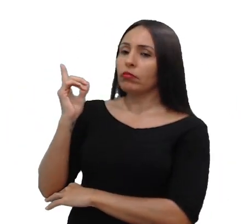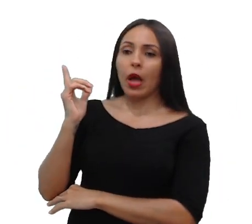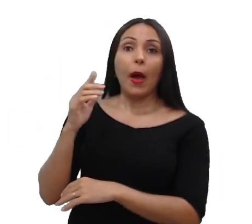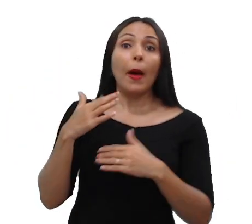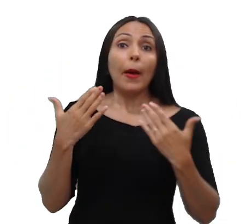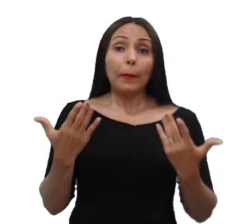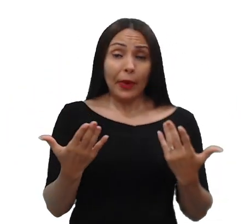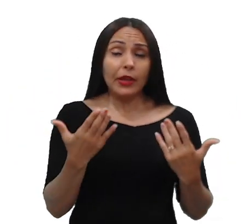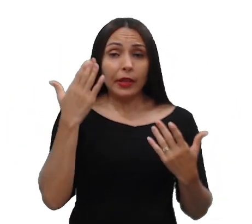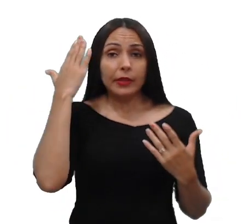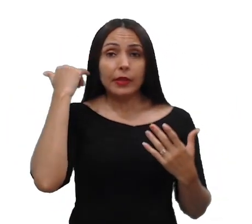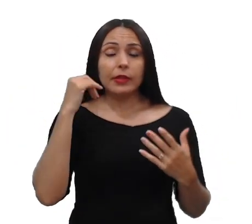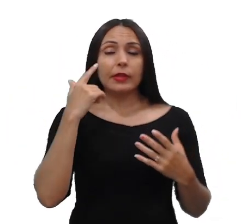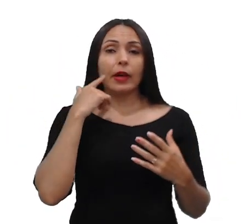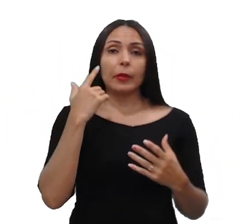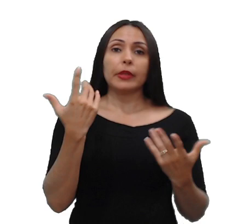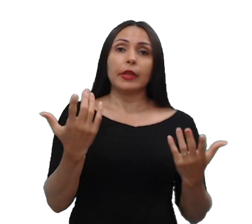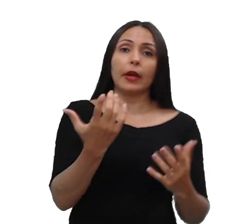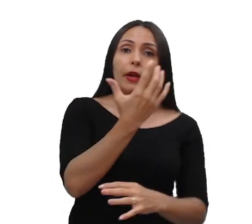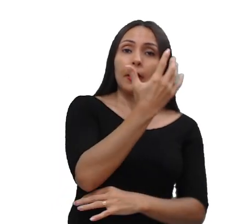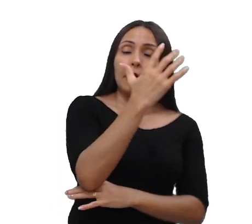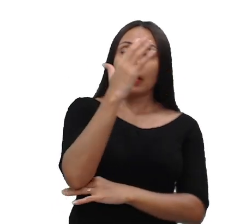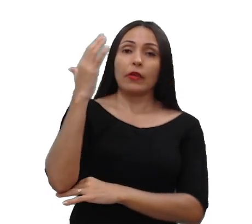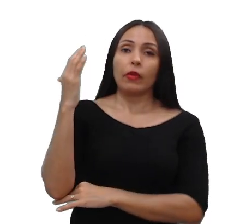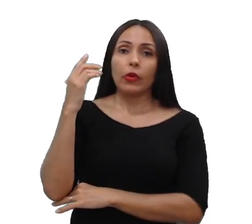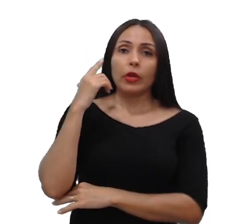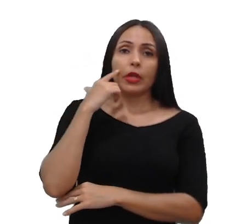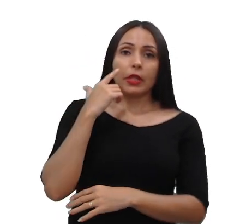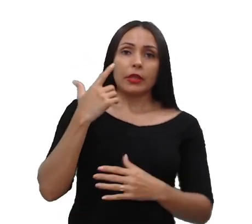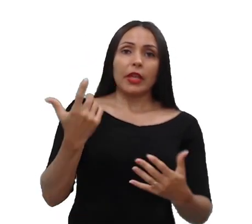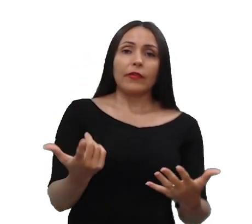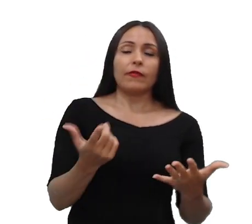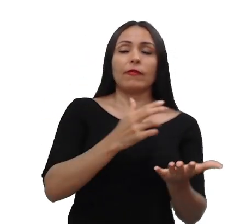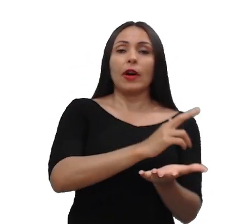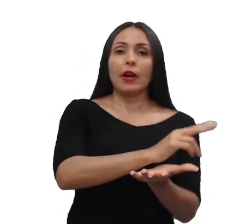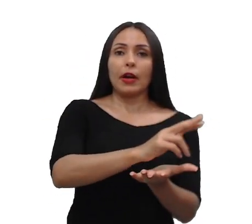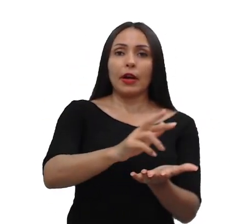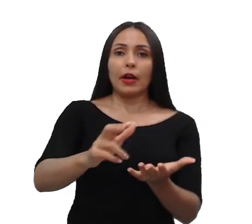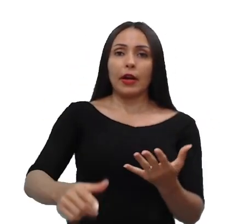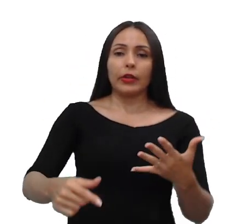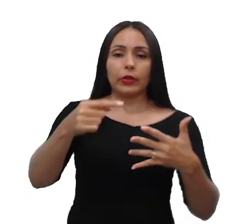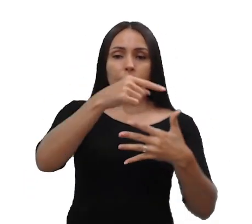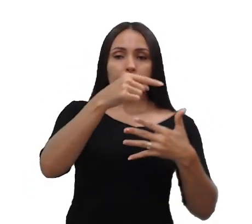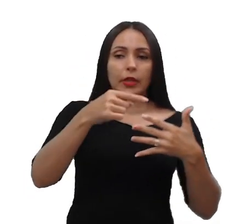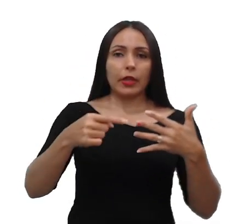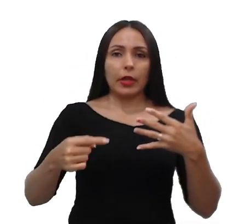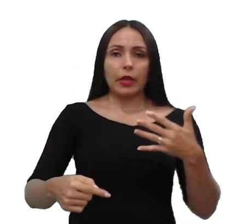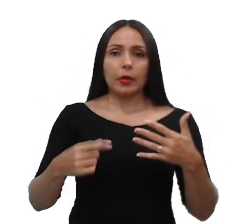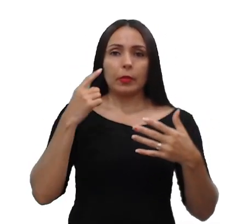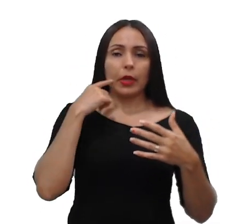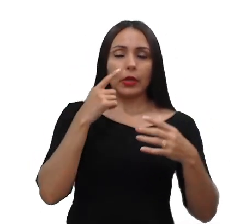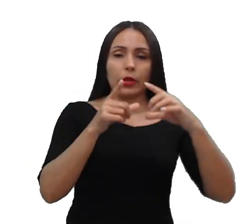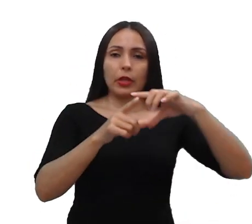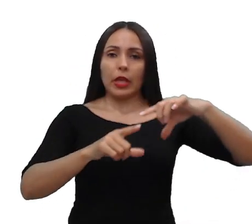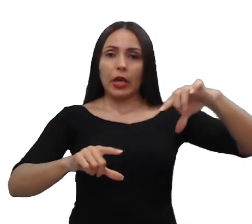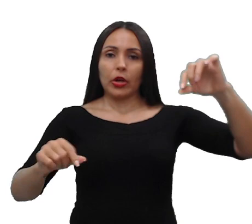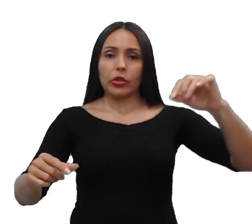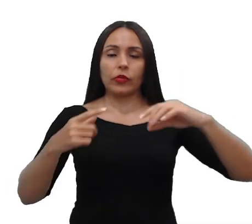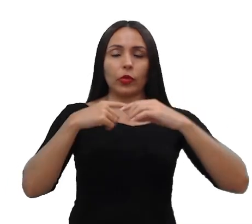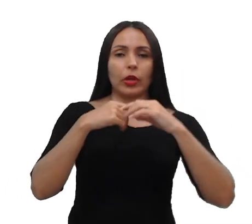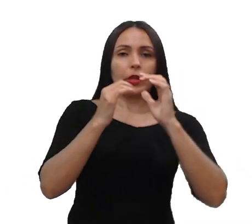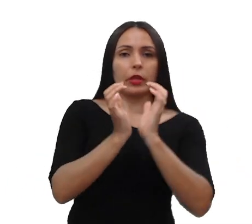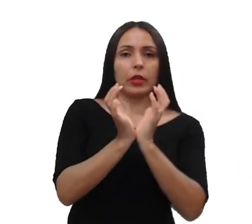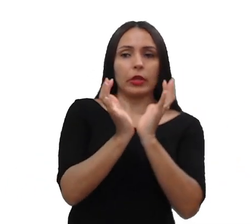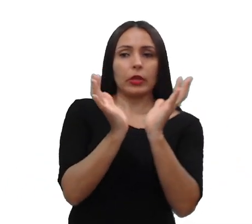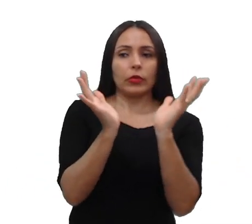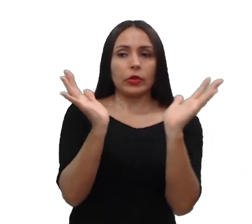essa árvore, ela é uma unidade, mas ela é composta de elementos, como a gente já falou, pelas folhas, pelos galhos.